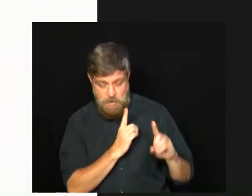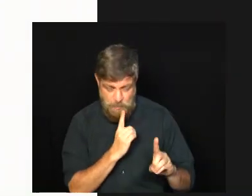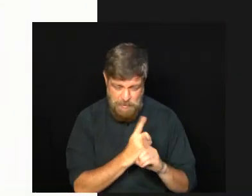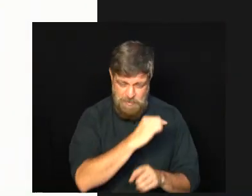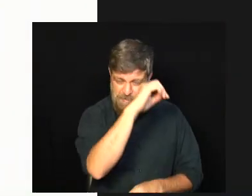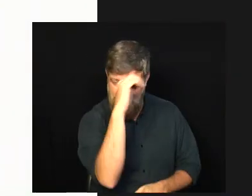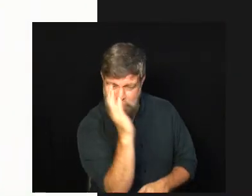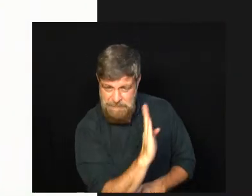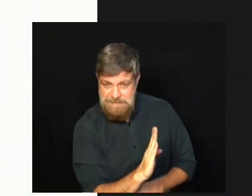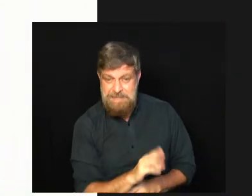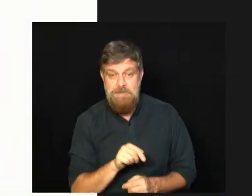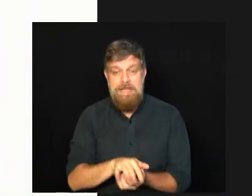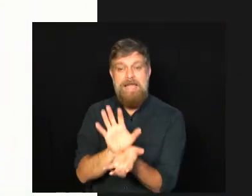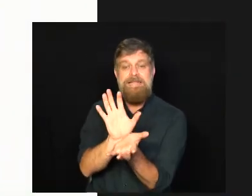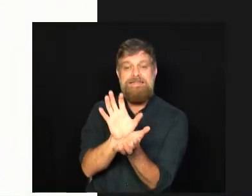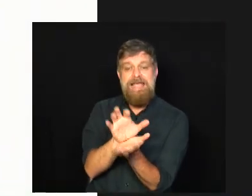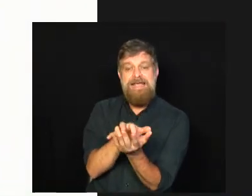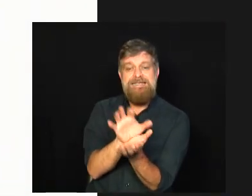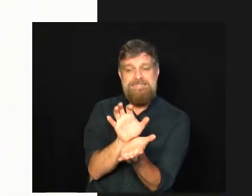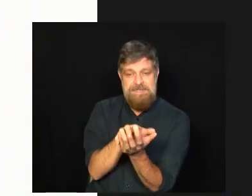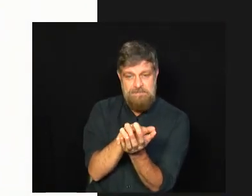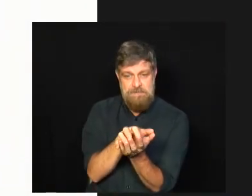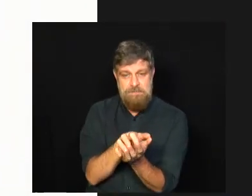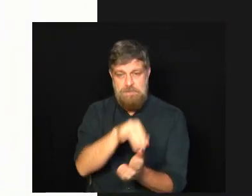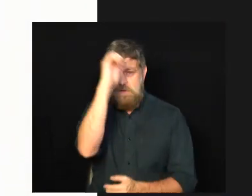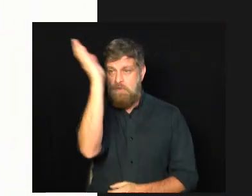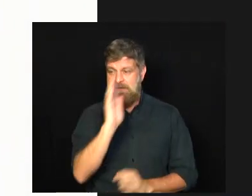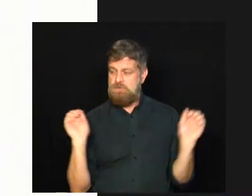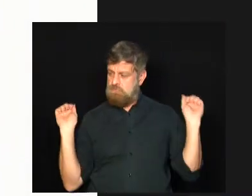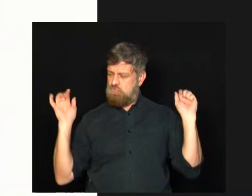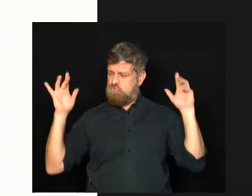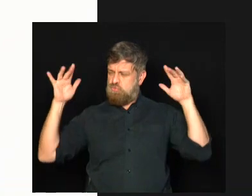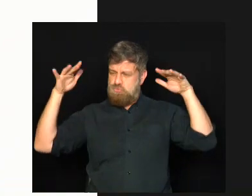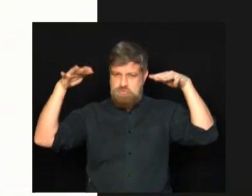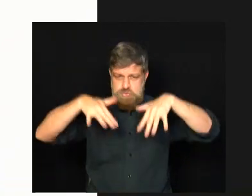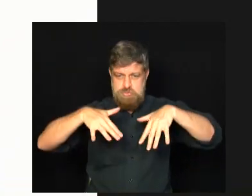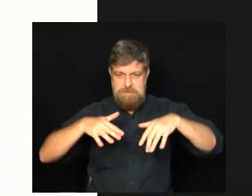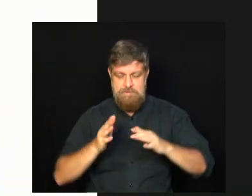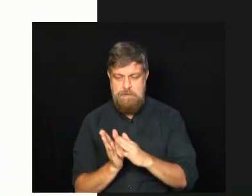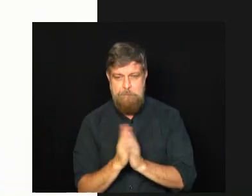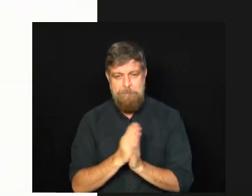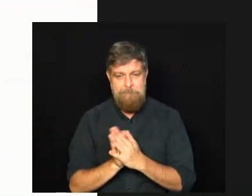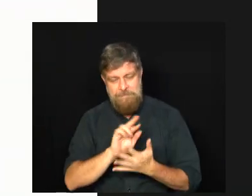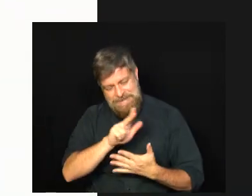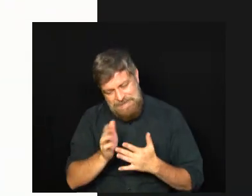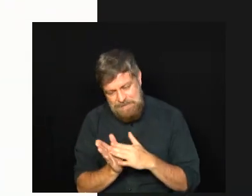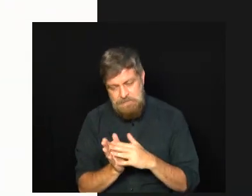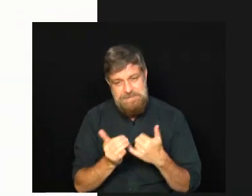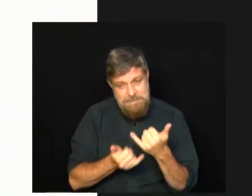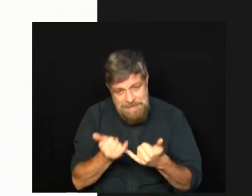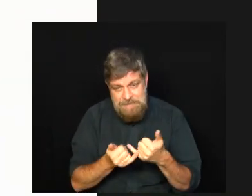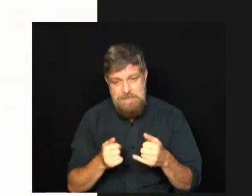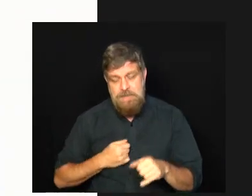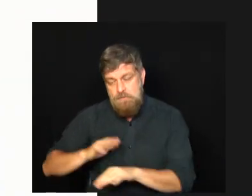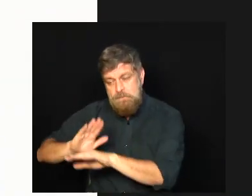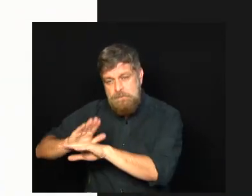no Recife, para o Brasil todo, de brinquedos e brincadeiras. Fiz um